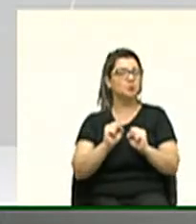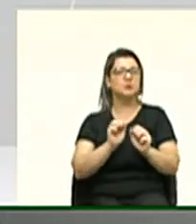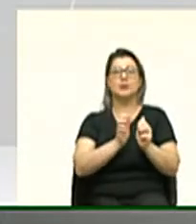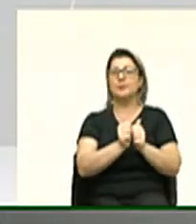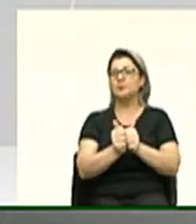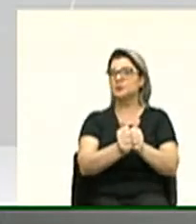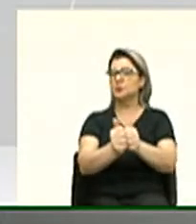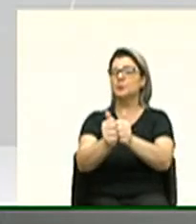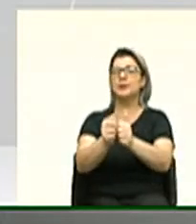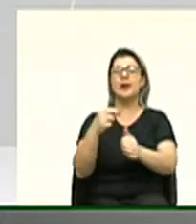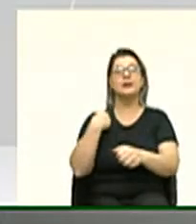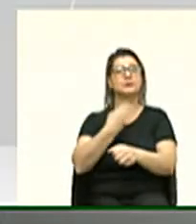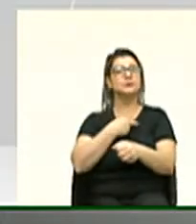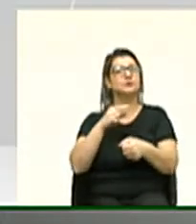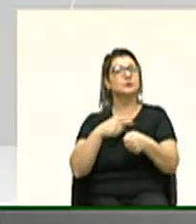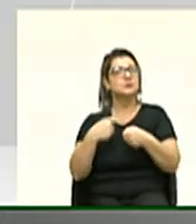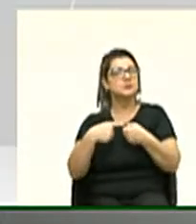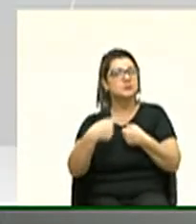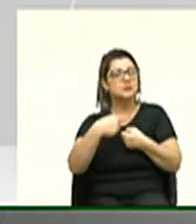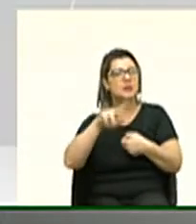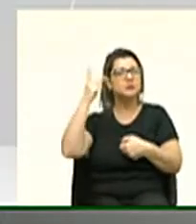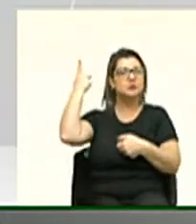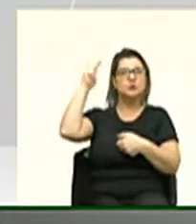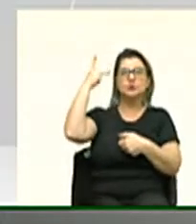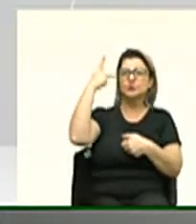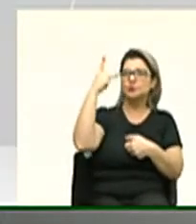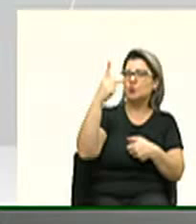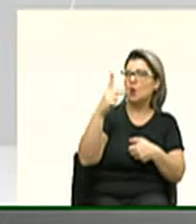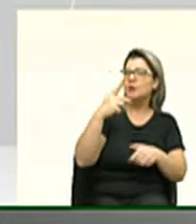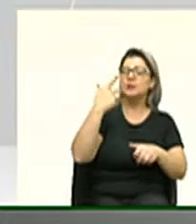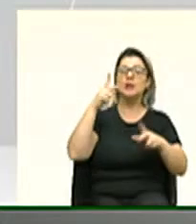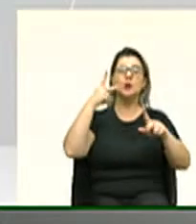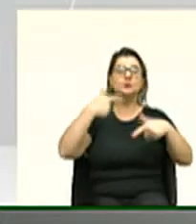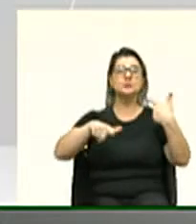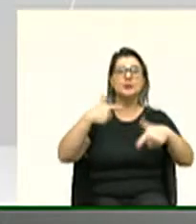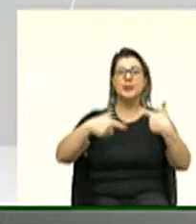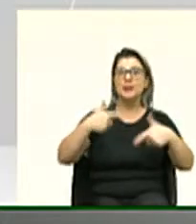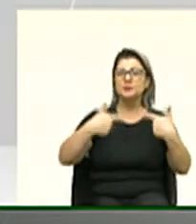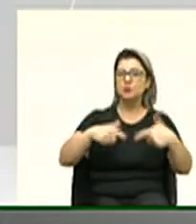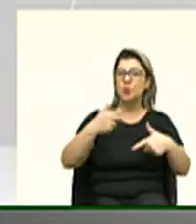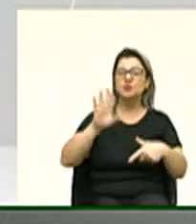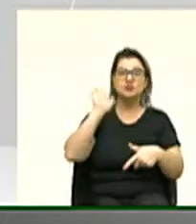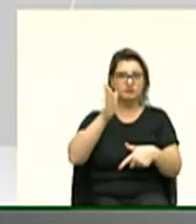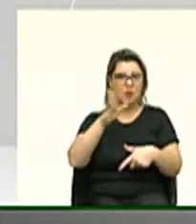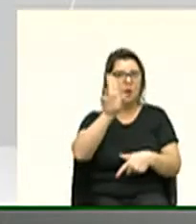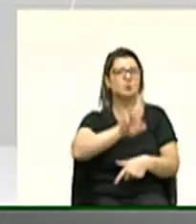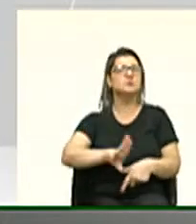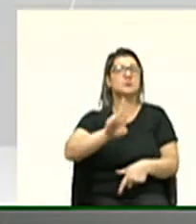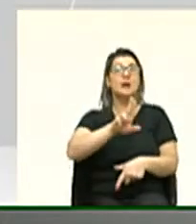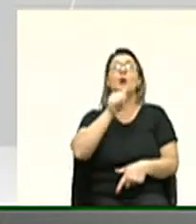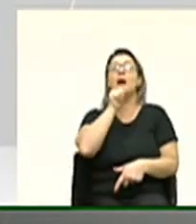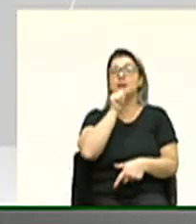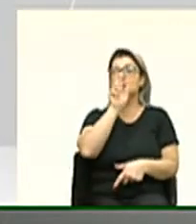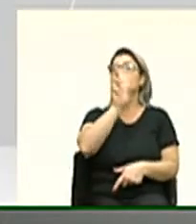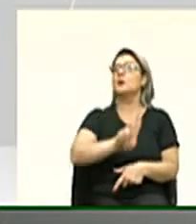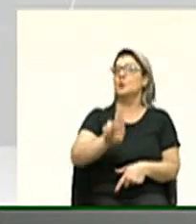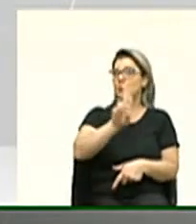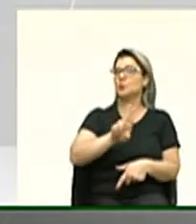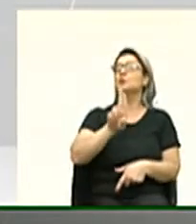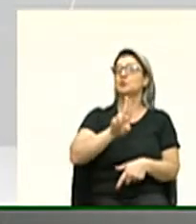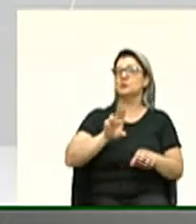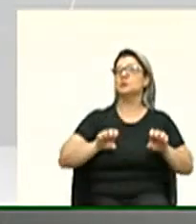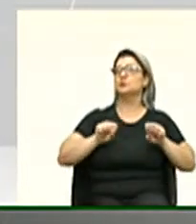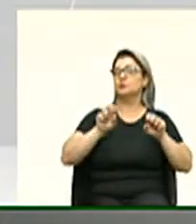do Vale dos Sinos, que historicamente os trabalhadores usaram e usam ainda bastante esse meio de transporte. Nós temos